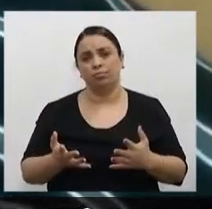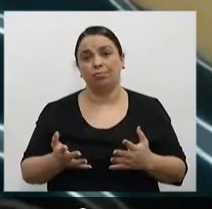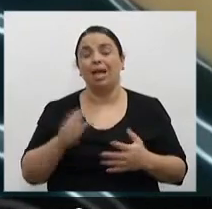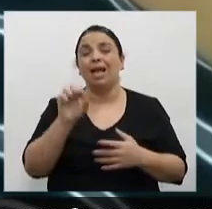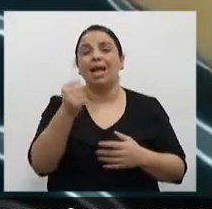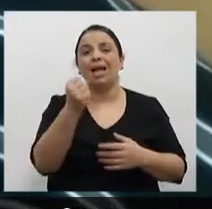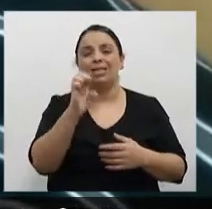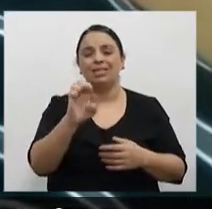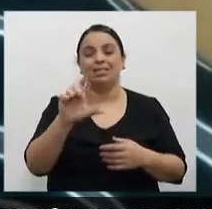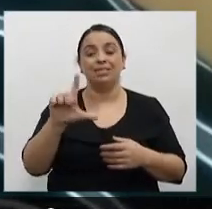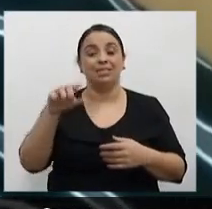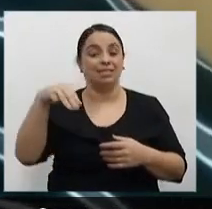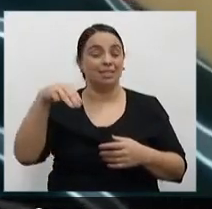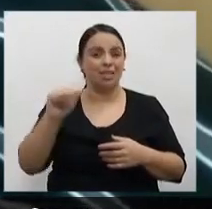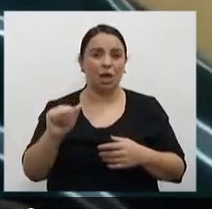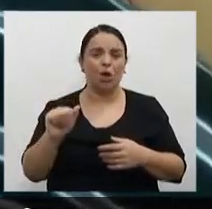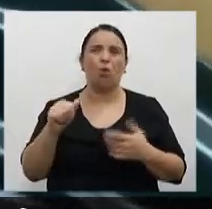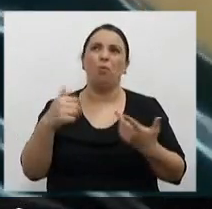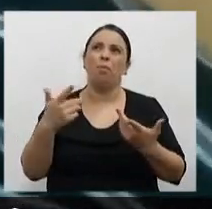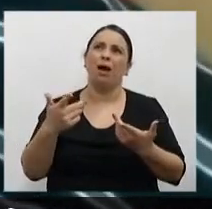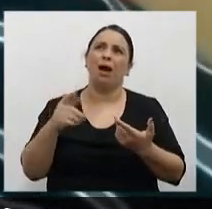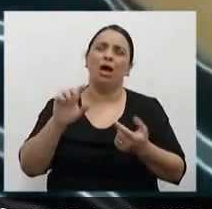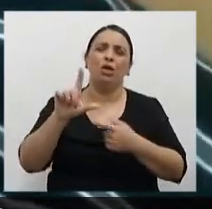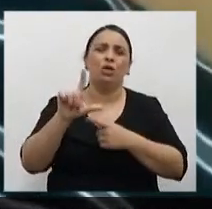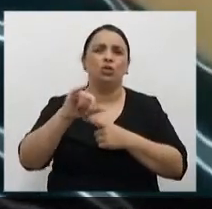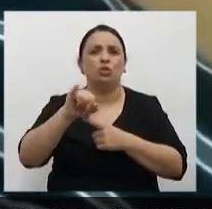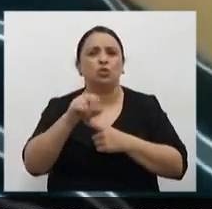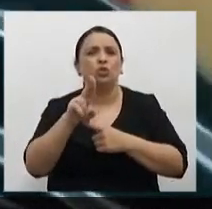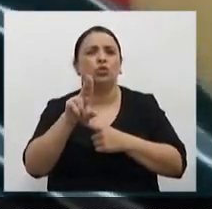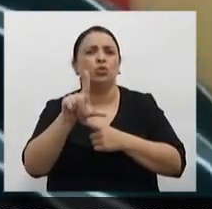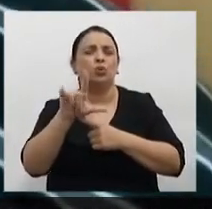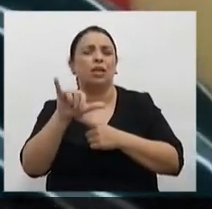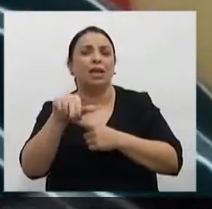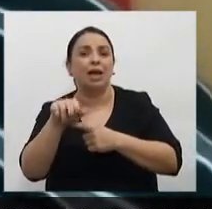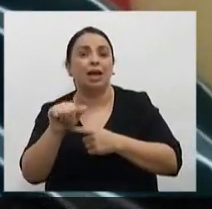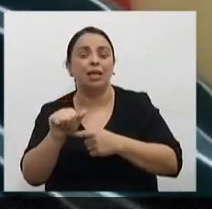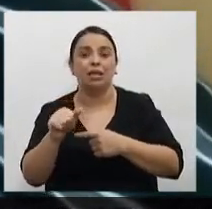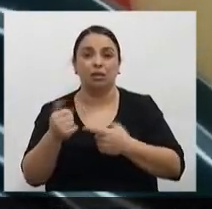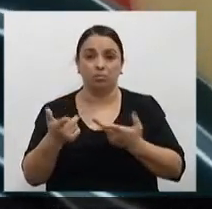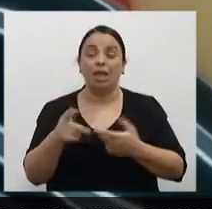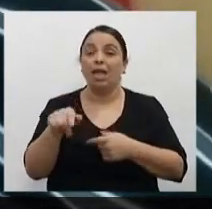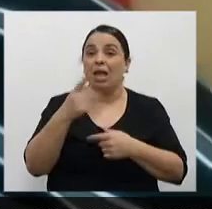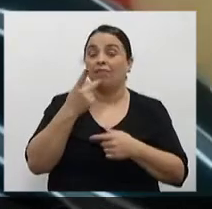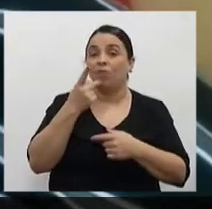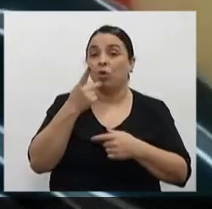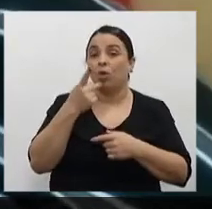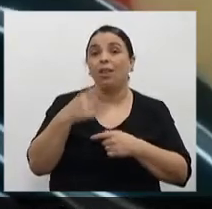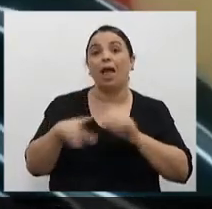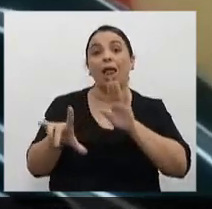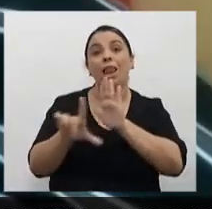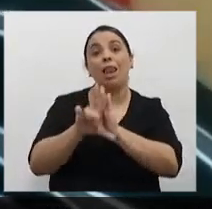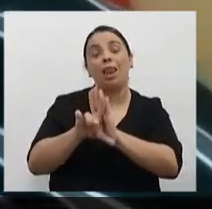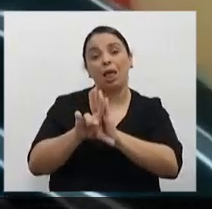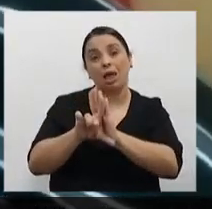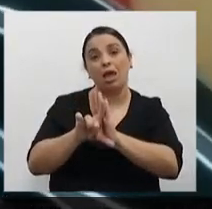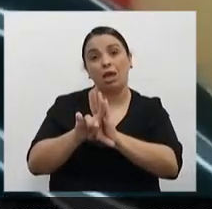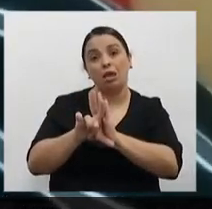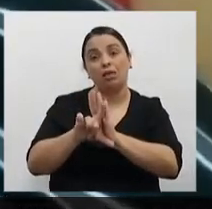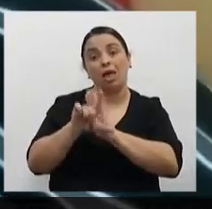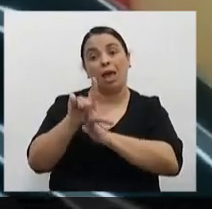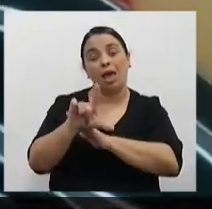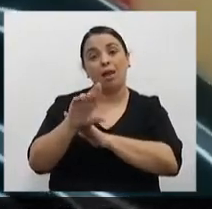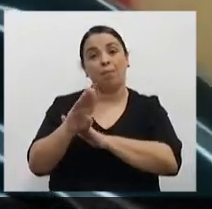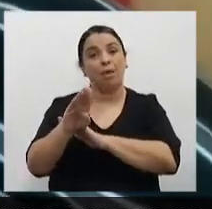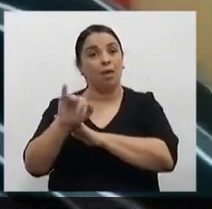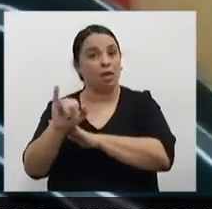a Selma, a Juliana e a Ariane falaram sobre a Lei Brasileira de Inclusão, o artigo